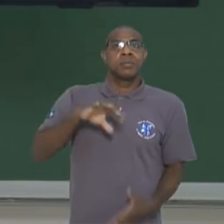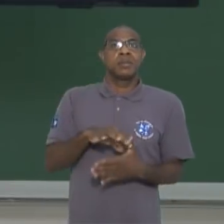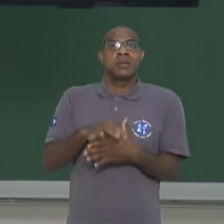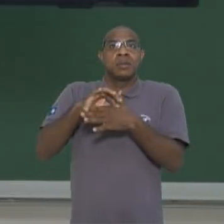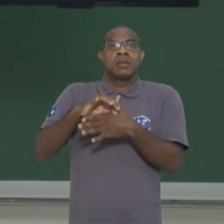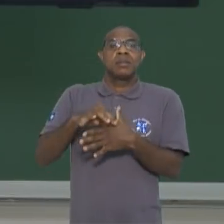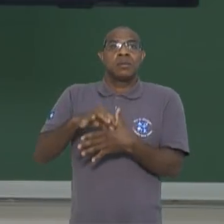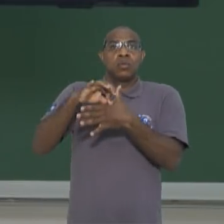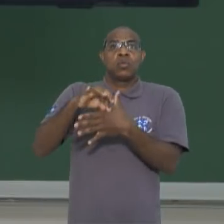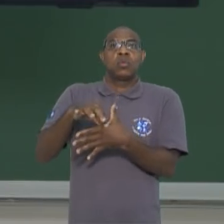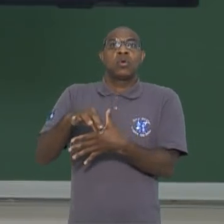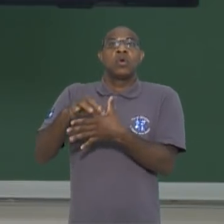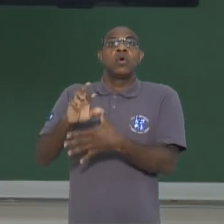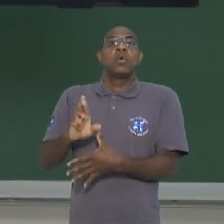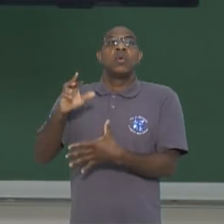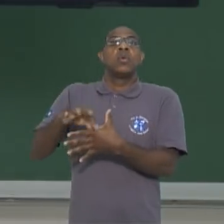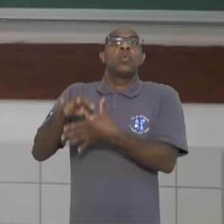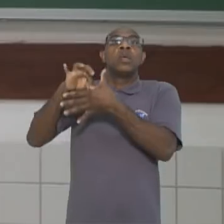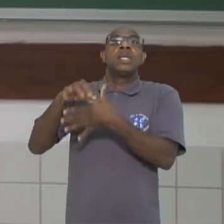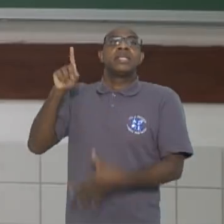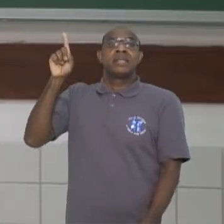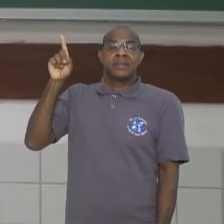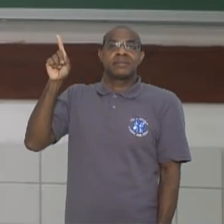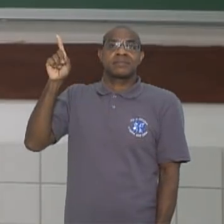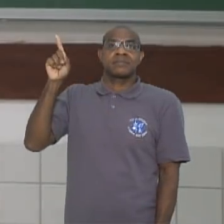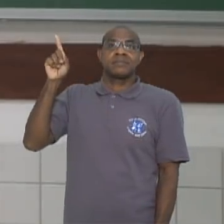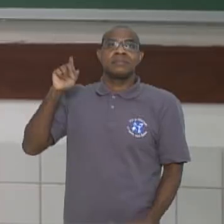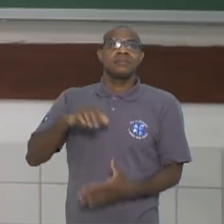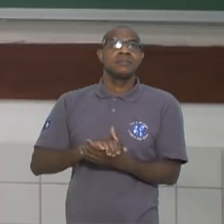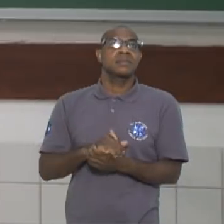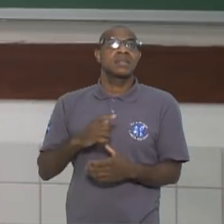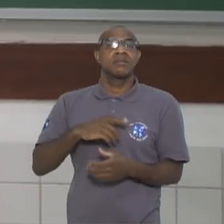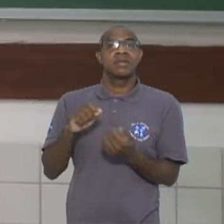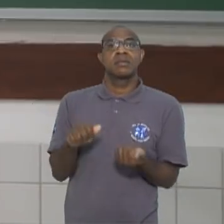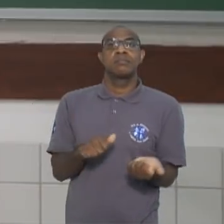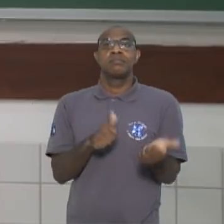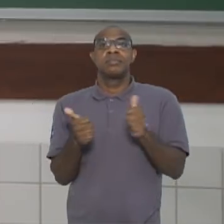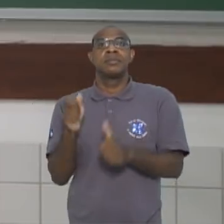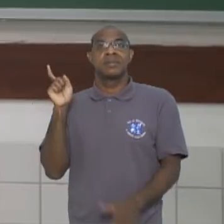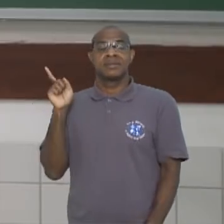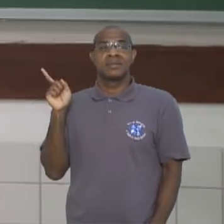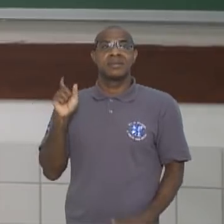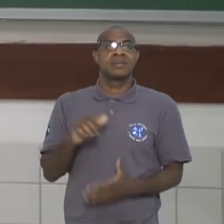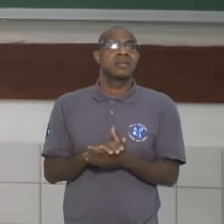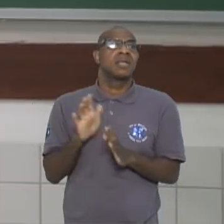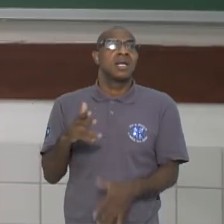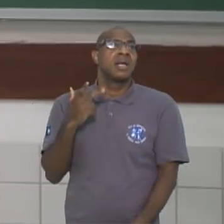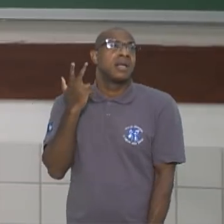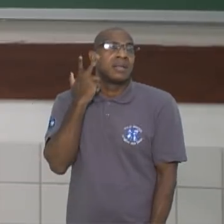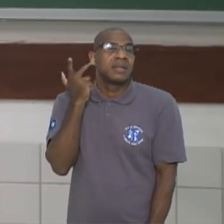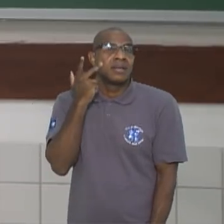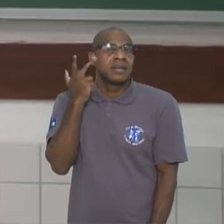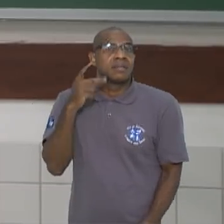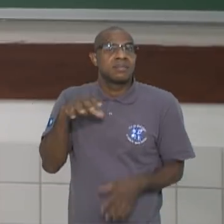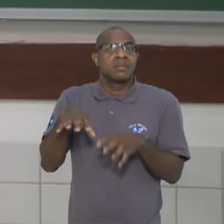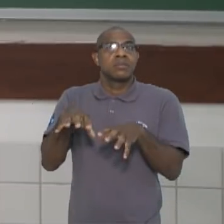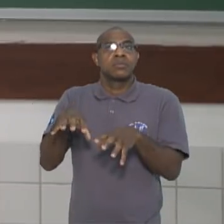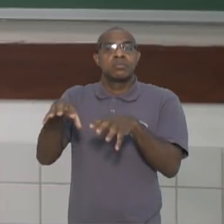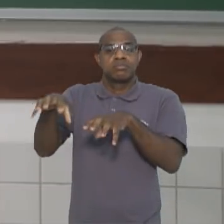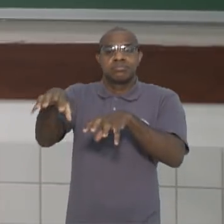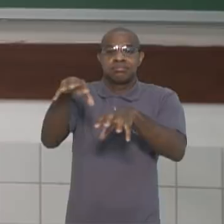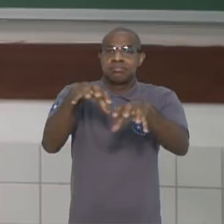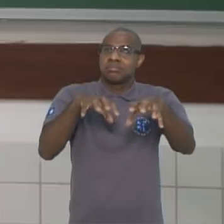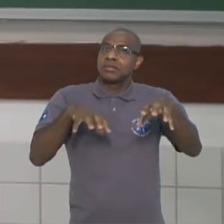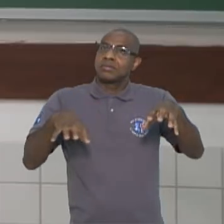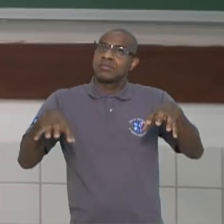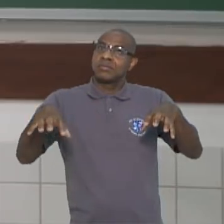da sagração de Clovis, a gente vai ter um processo de sagração que vai se tornar comum dentro dos reinos bárbaros. Outros